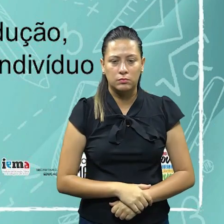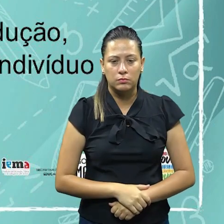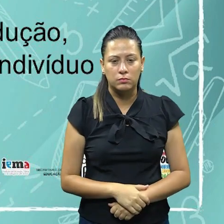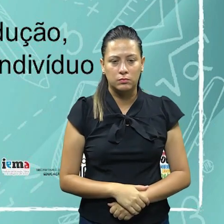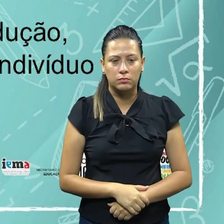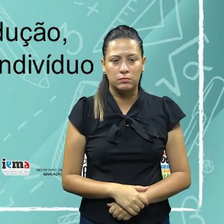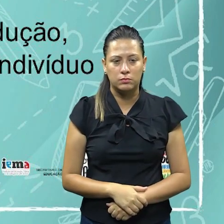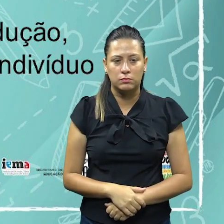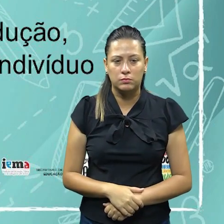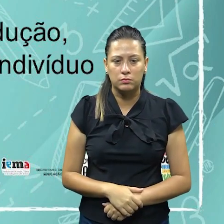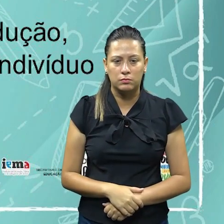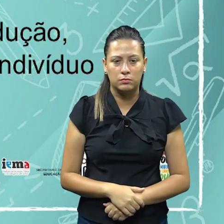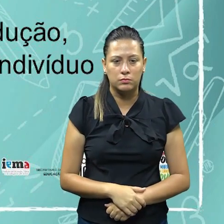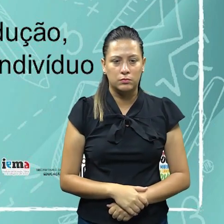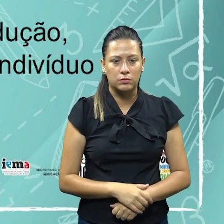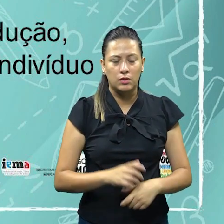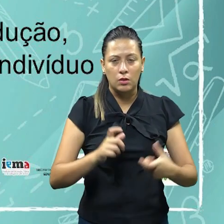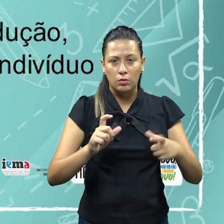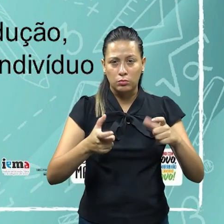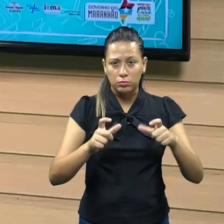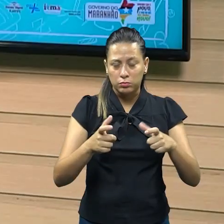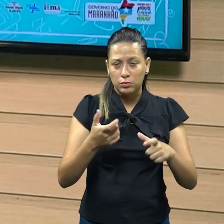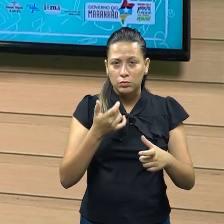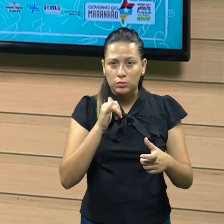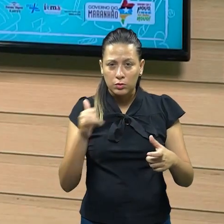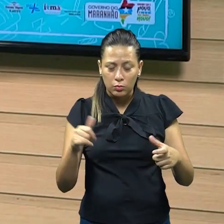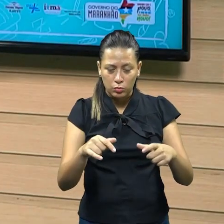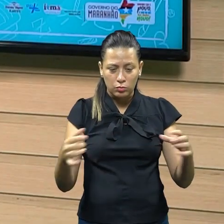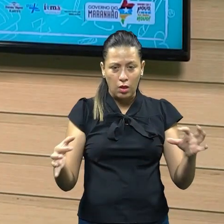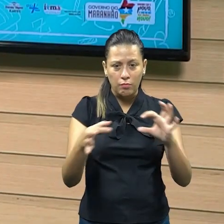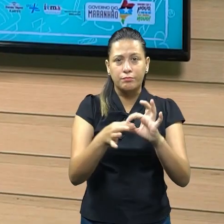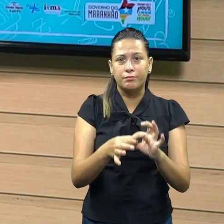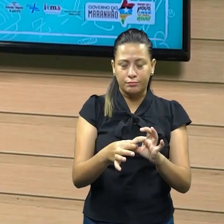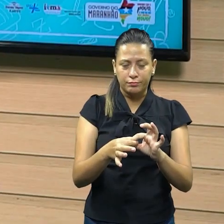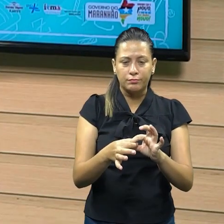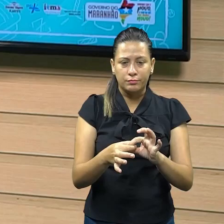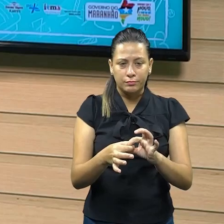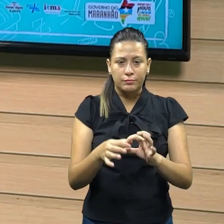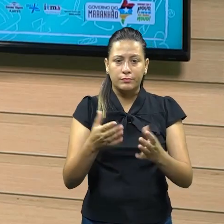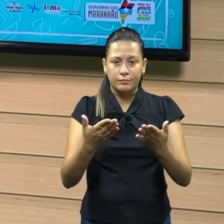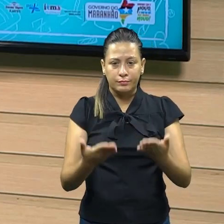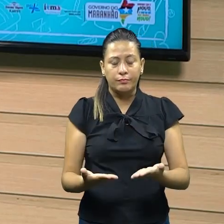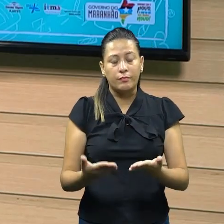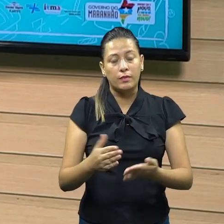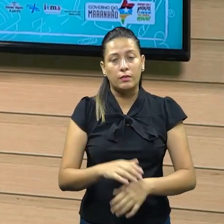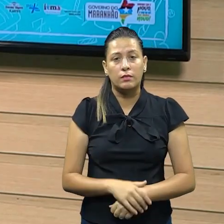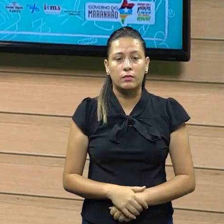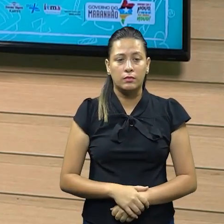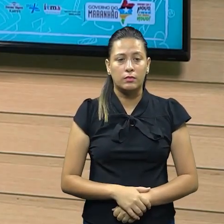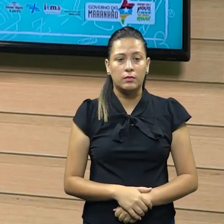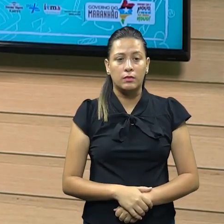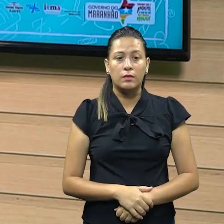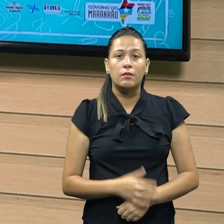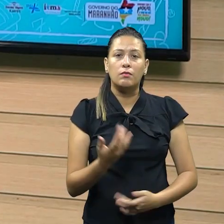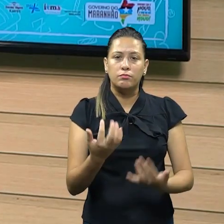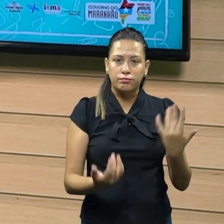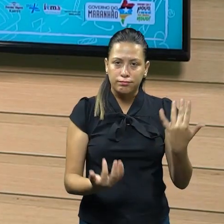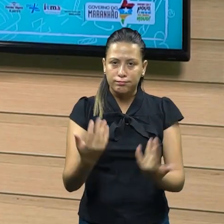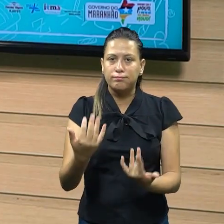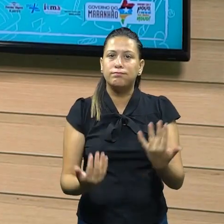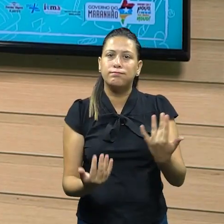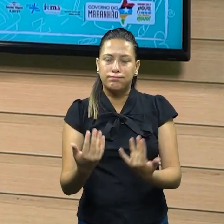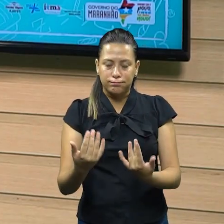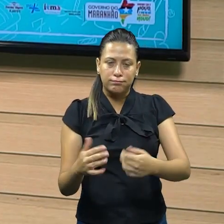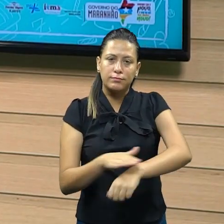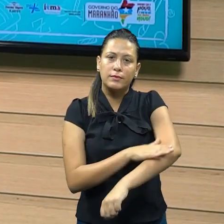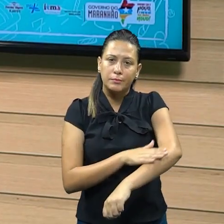formar justamente essa imagem que aparece aqui. E este arco voltaico, ele vai também provocar queimaduras na